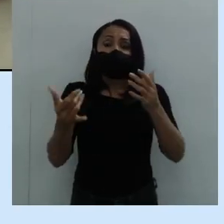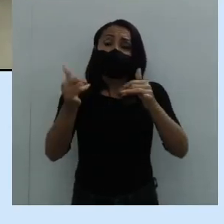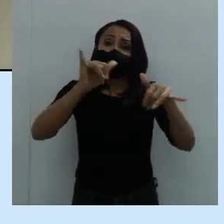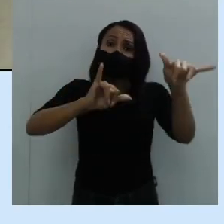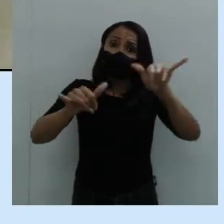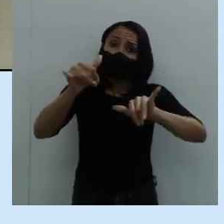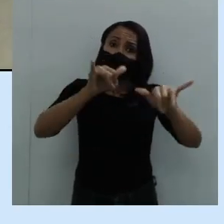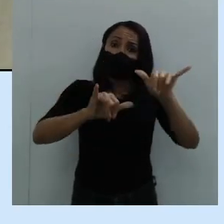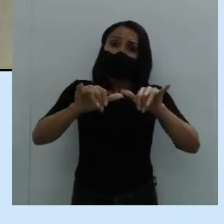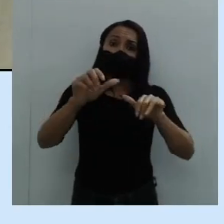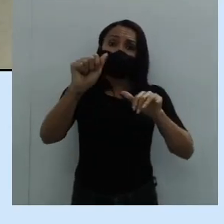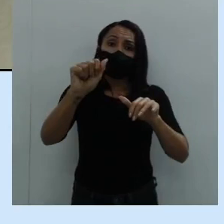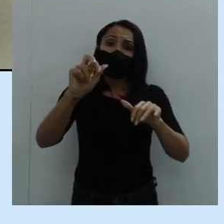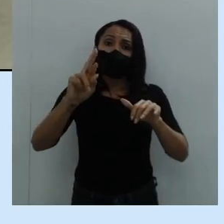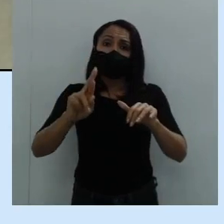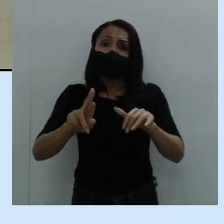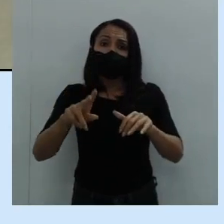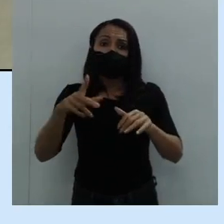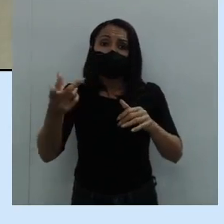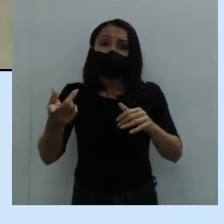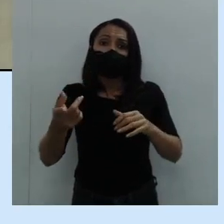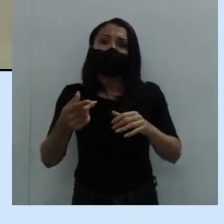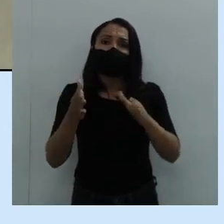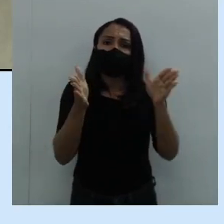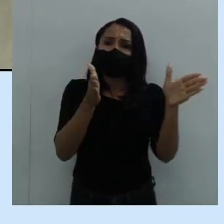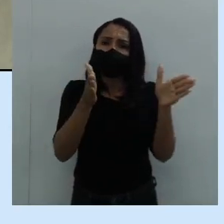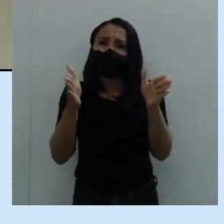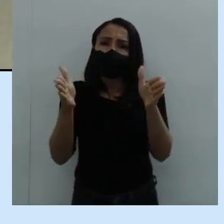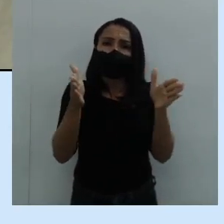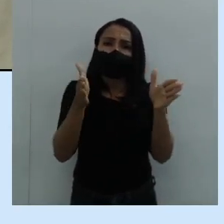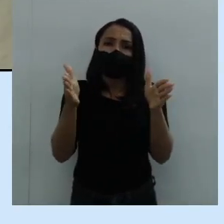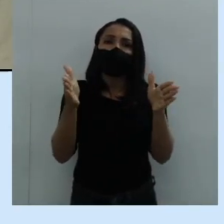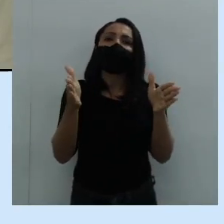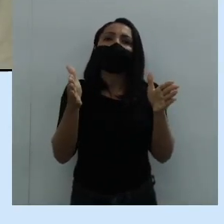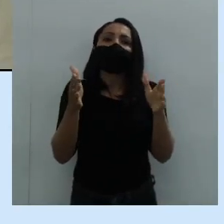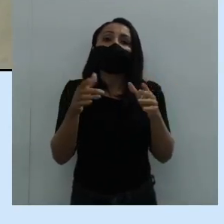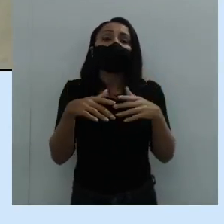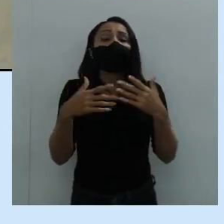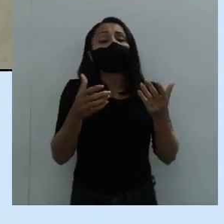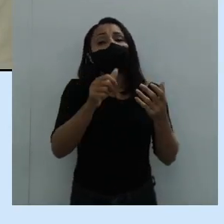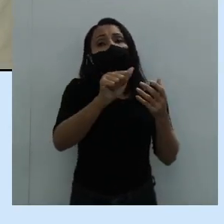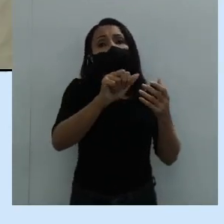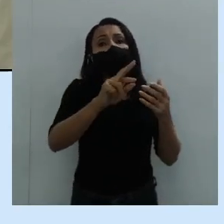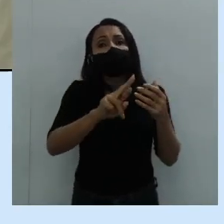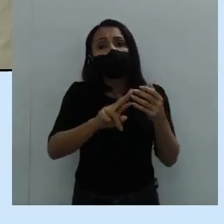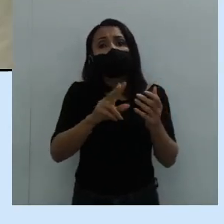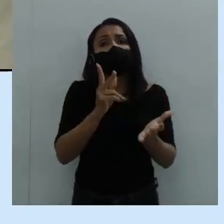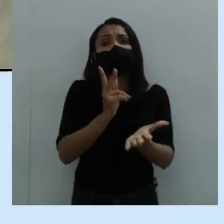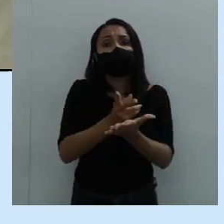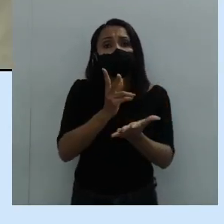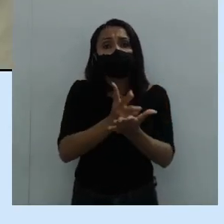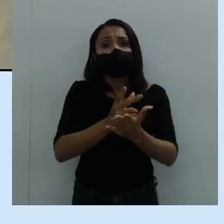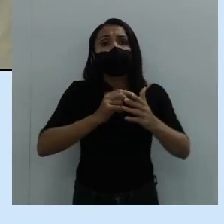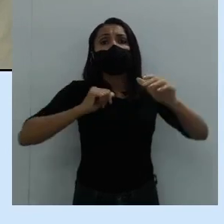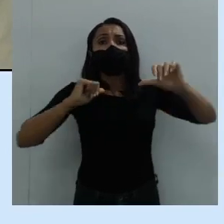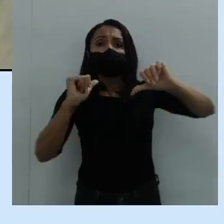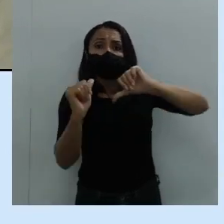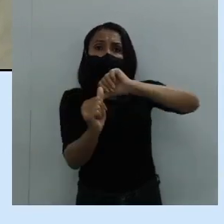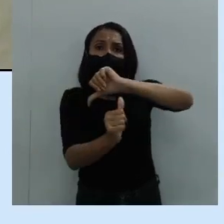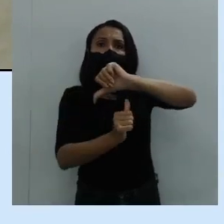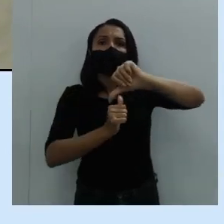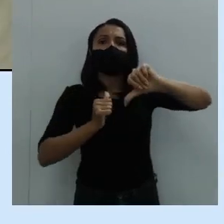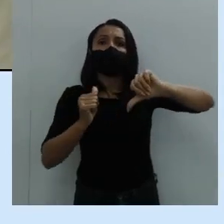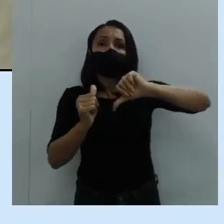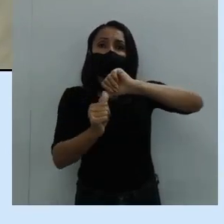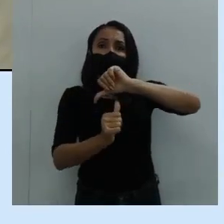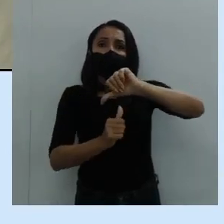ar através aí no caso dos tempos, ela indica que o ar ele continua se modificando na medida em que